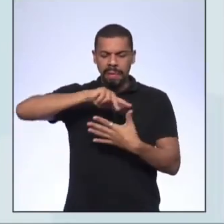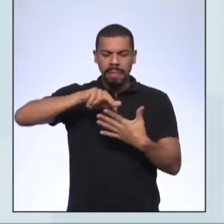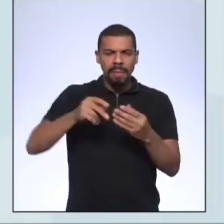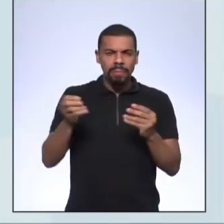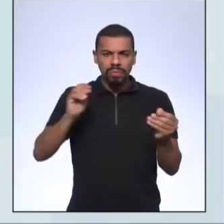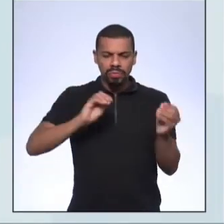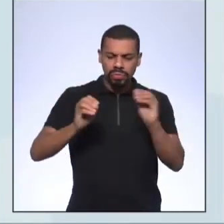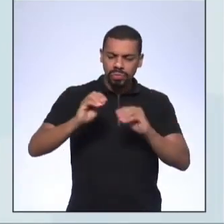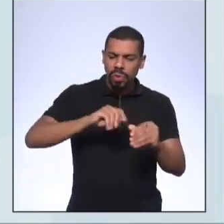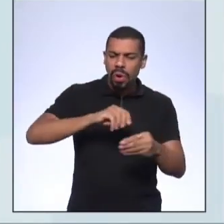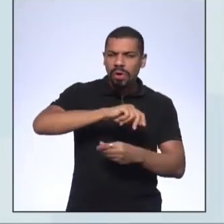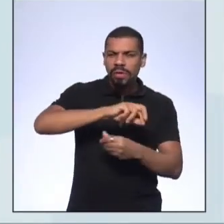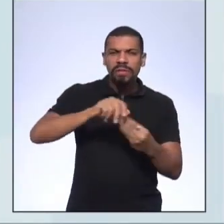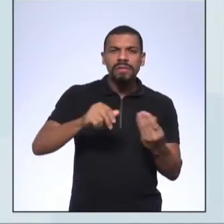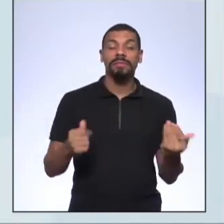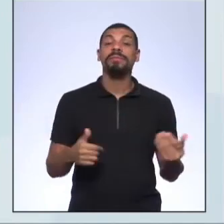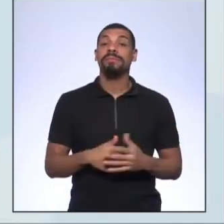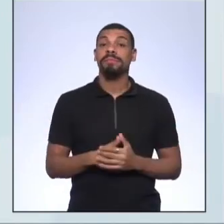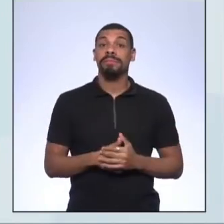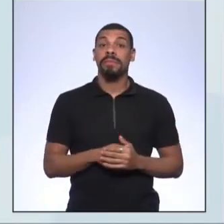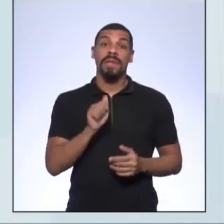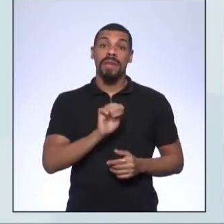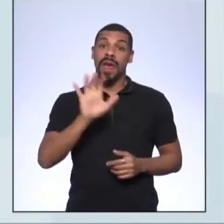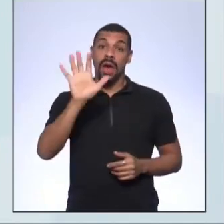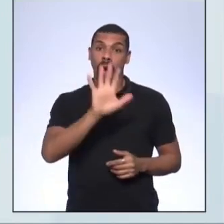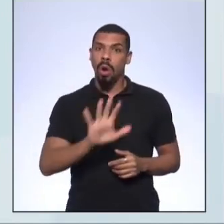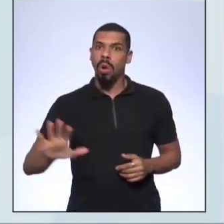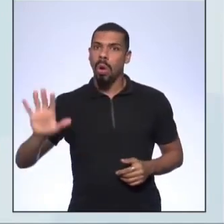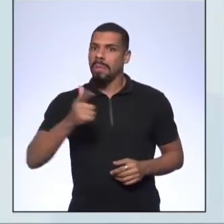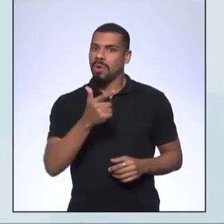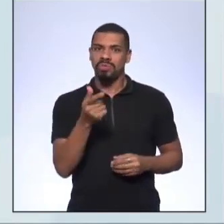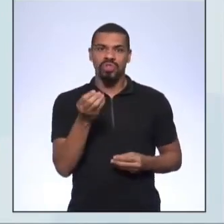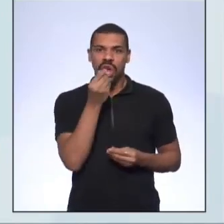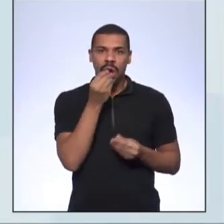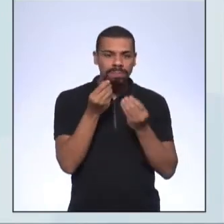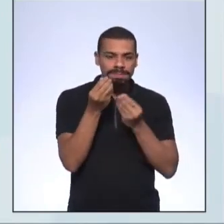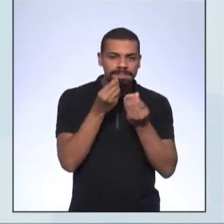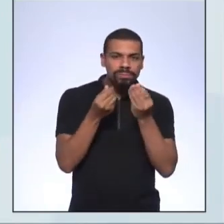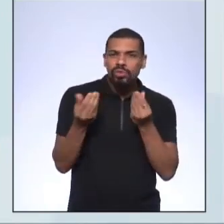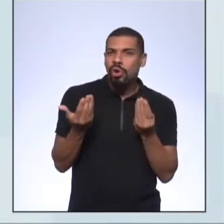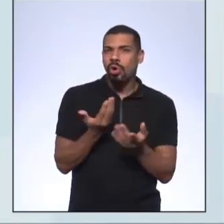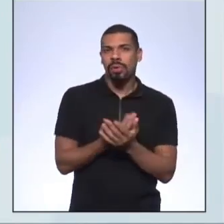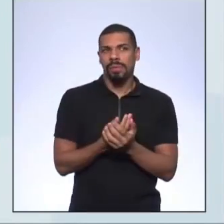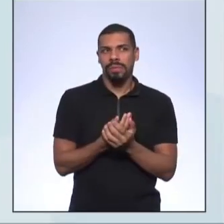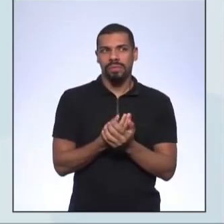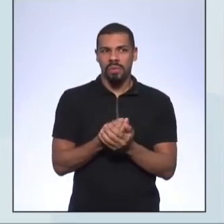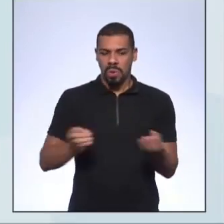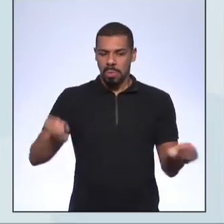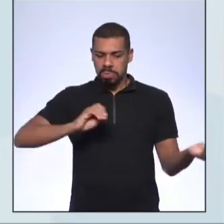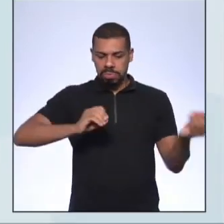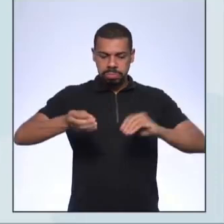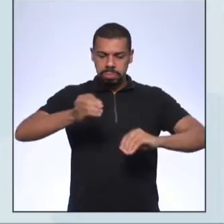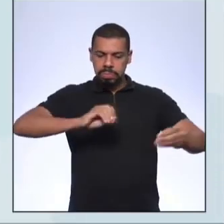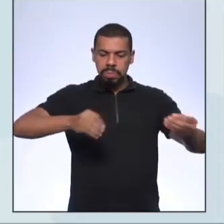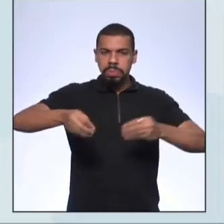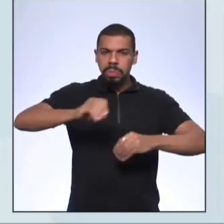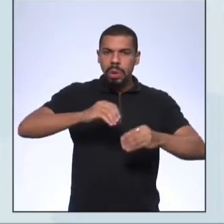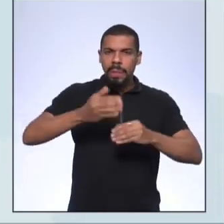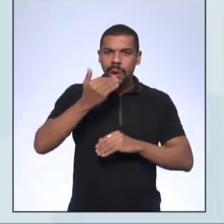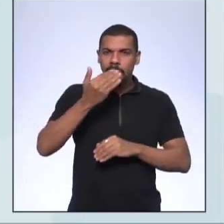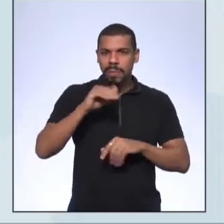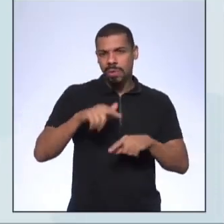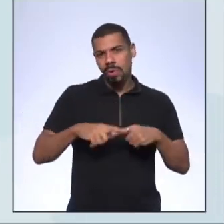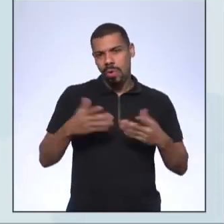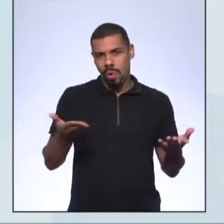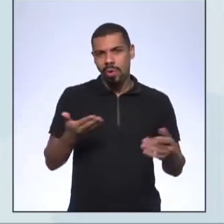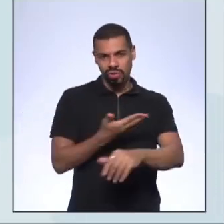noz moscada, né? Na Europa não se comia comida temperada. Então imagina esse pessoal colocando esses temperos, né, que para a gente hoje é